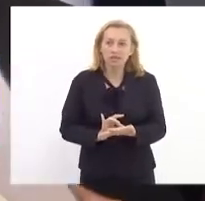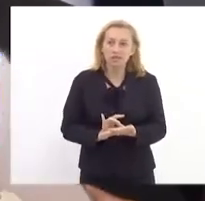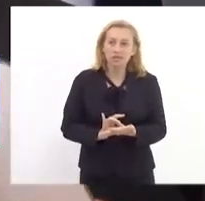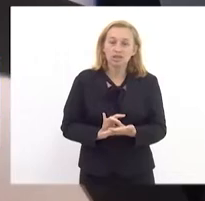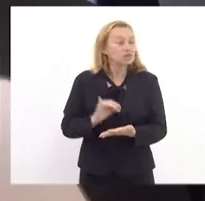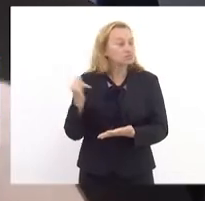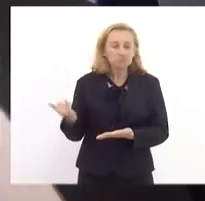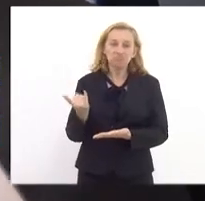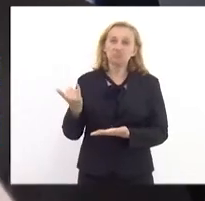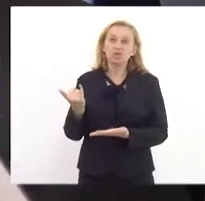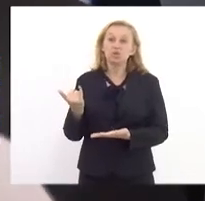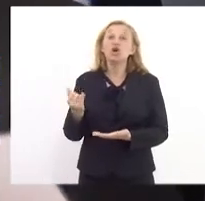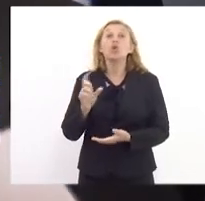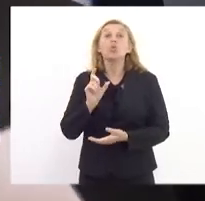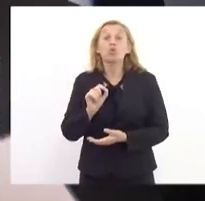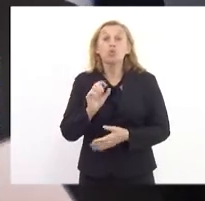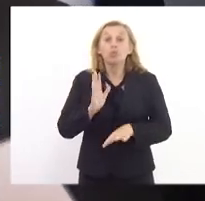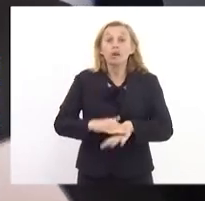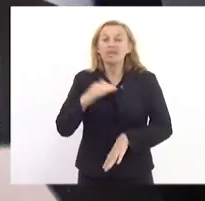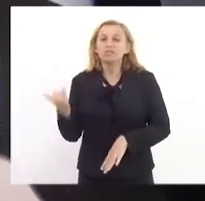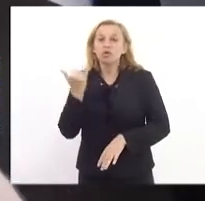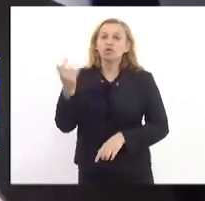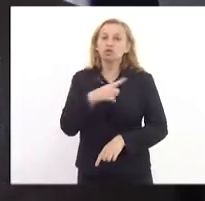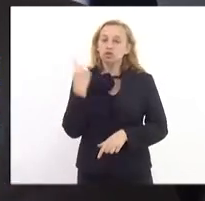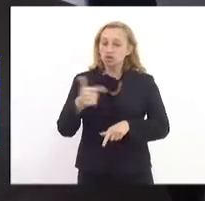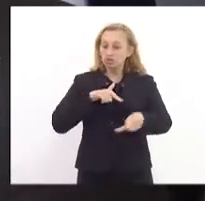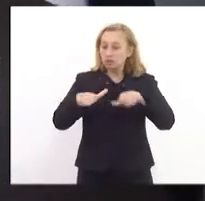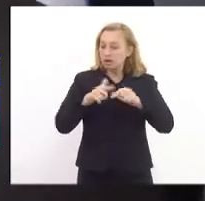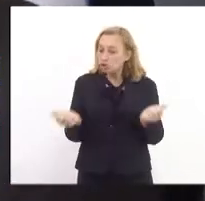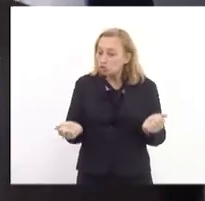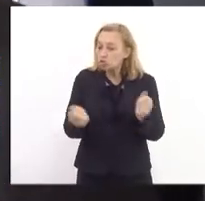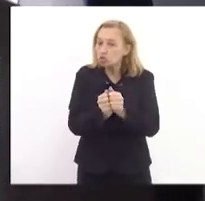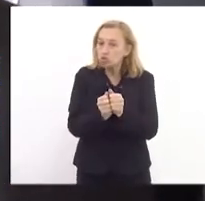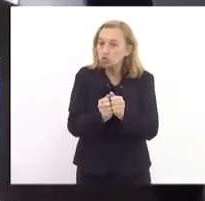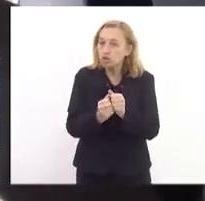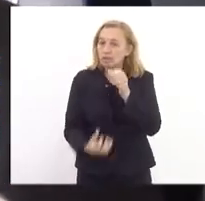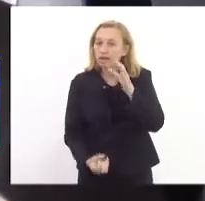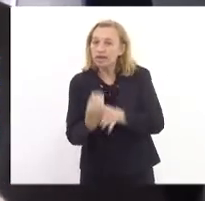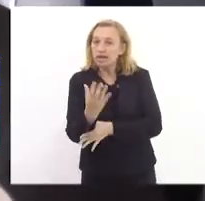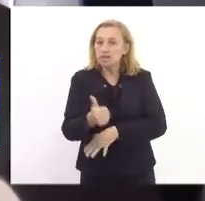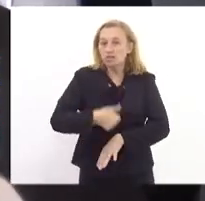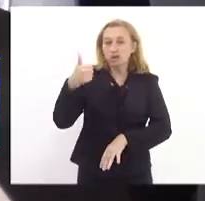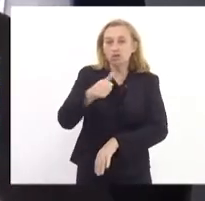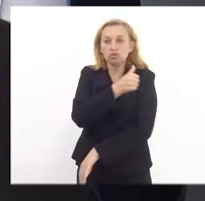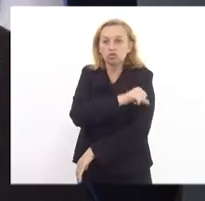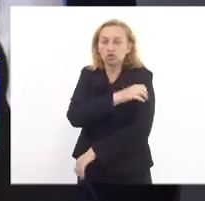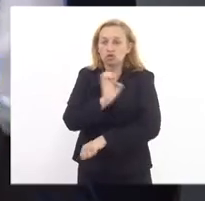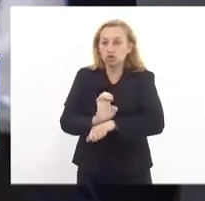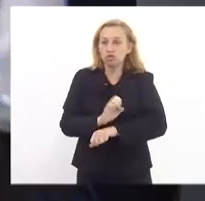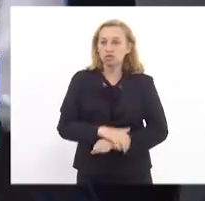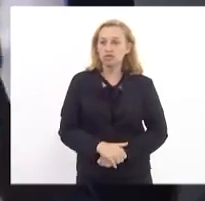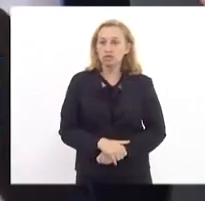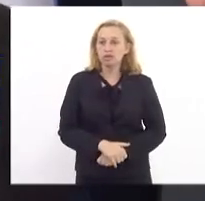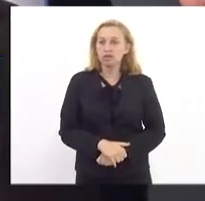não importa. O que importa é que a gente está trabalhando juntos para a reconstrução do Estado do Rio de Janeiro.